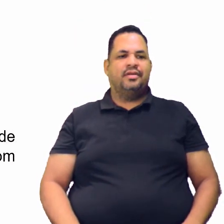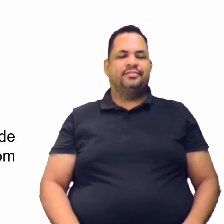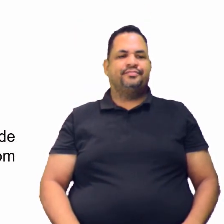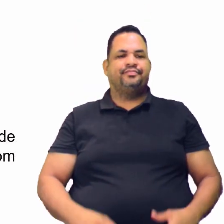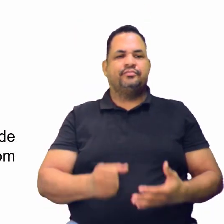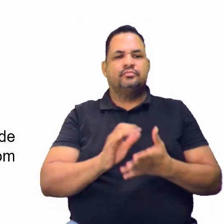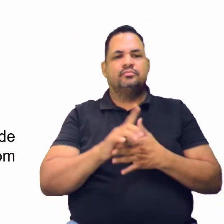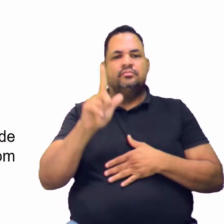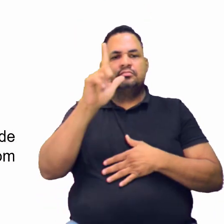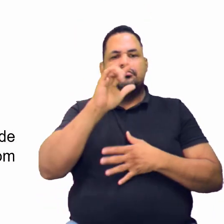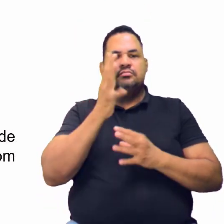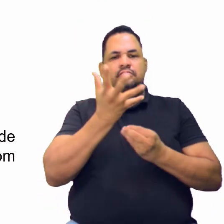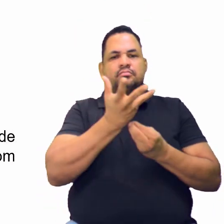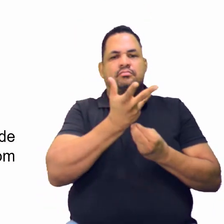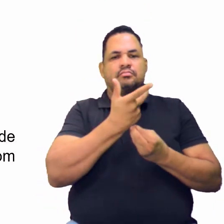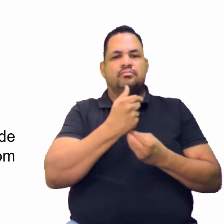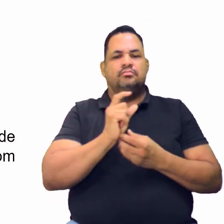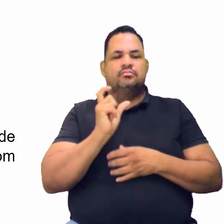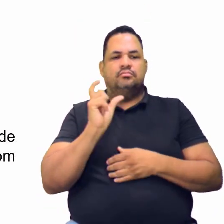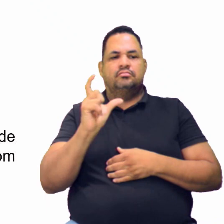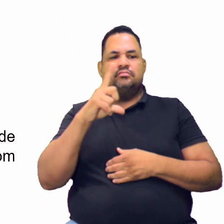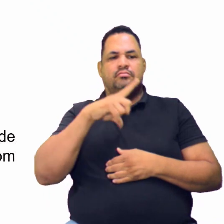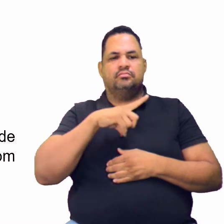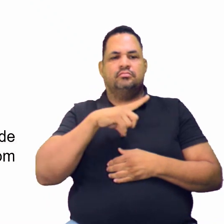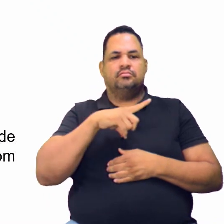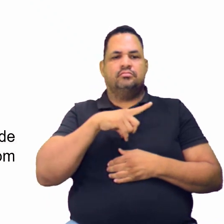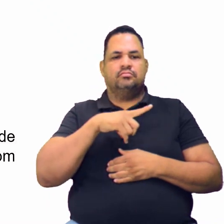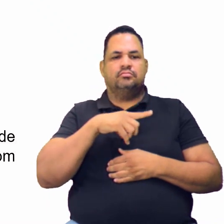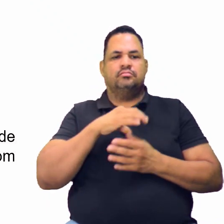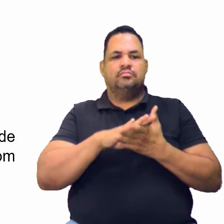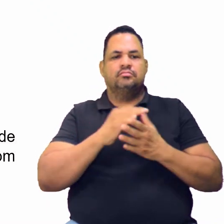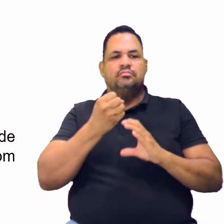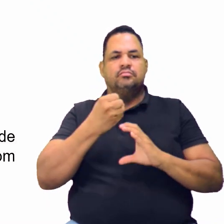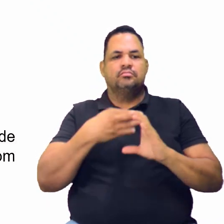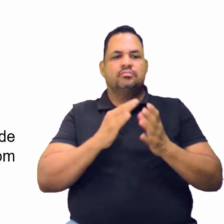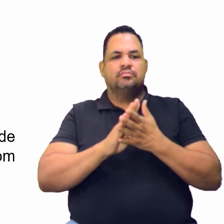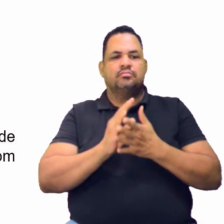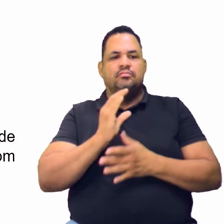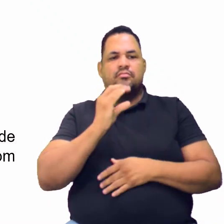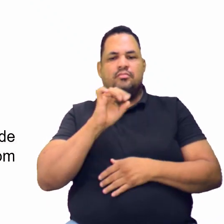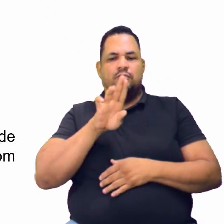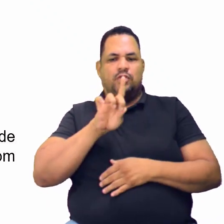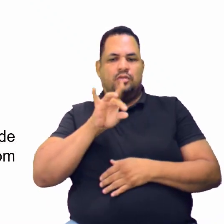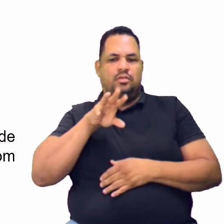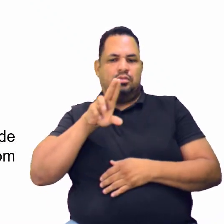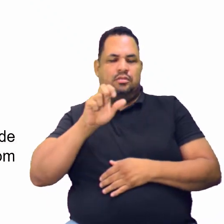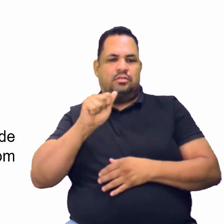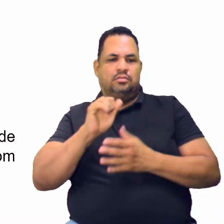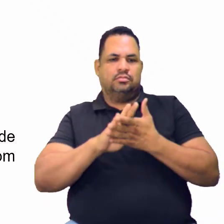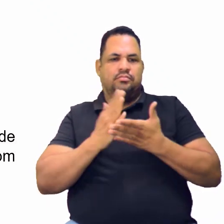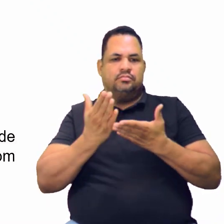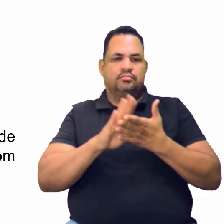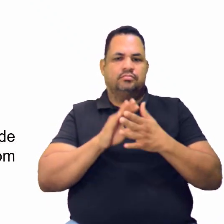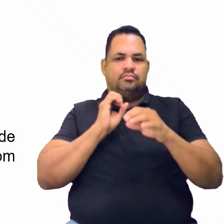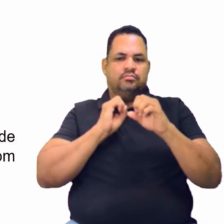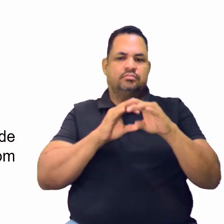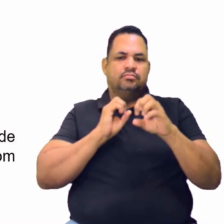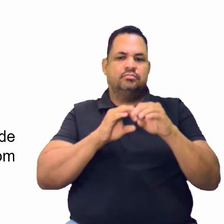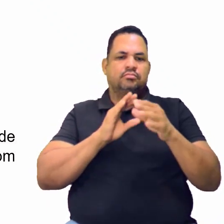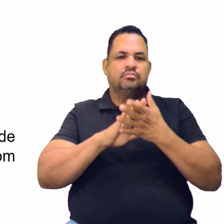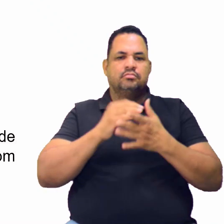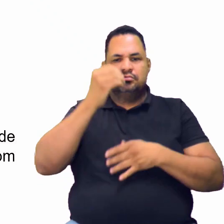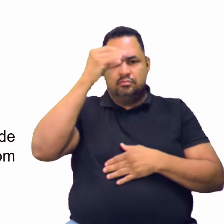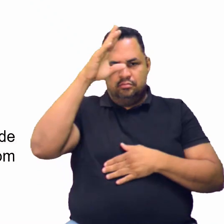Literatura, arte com as palavras. Ó, temos texto com função cognitiva, que esse daqui é para passar